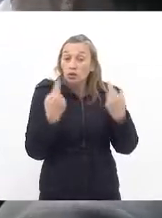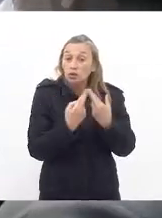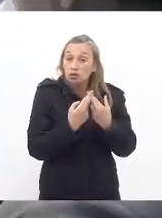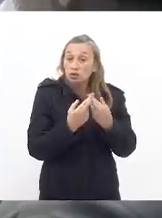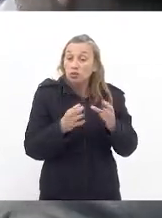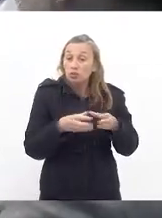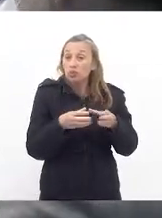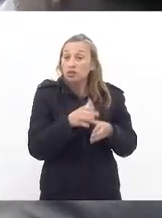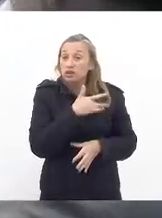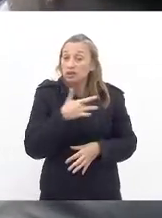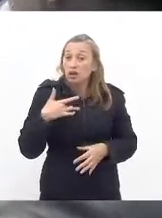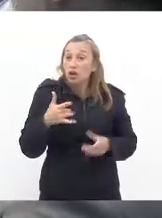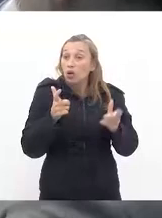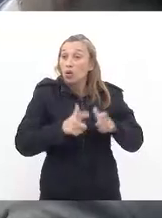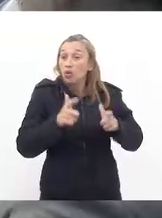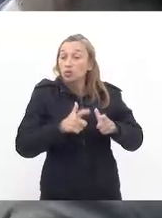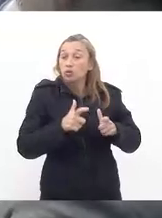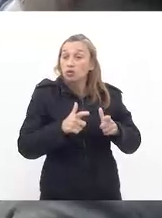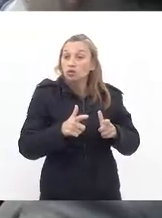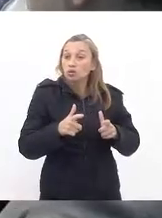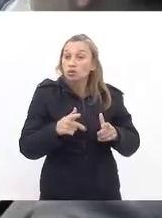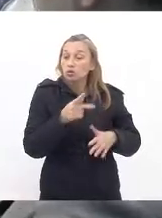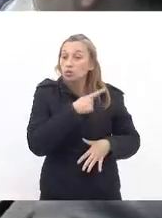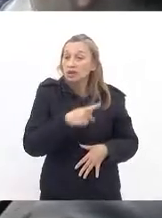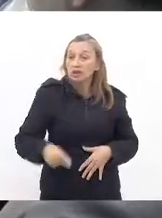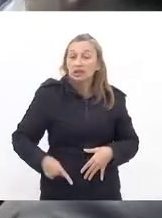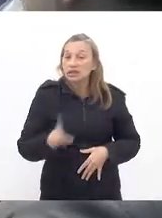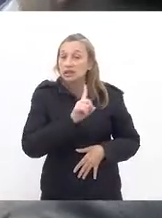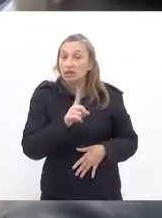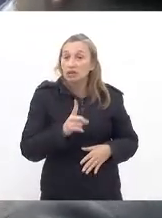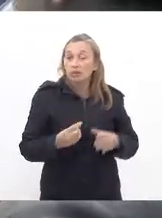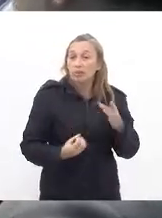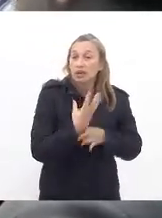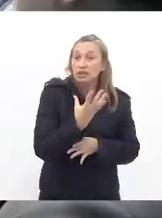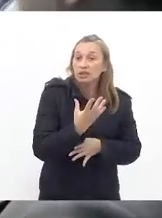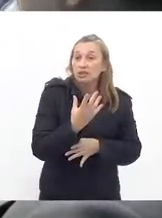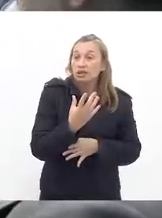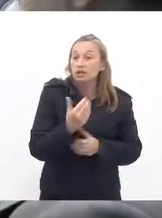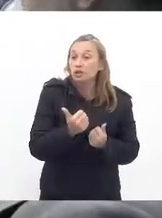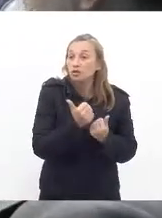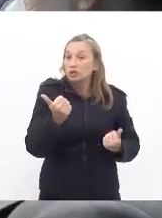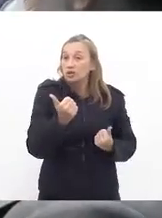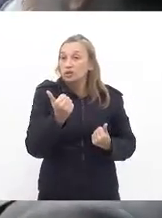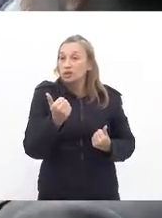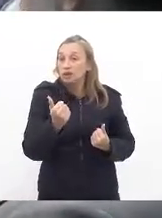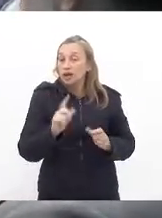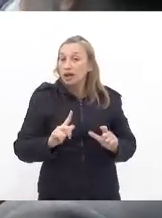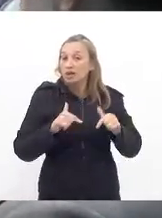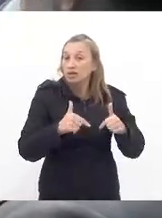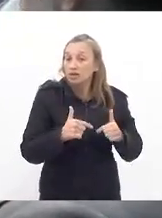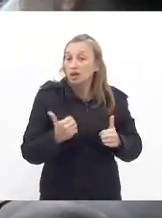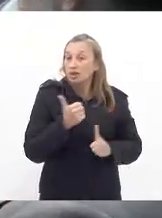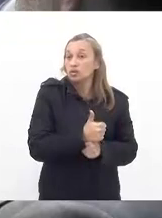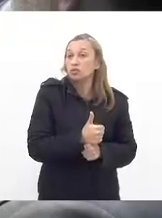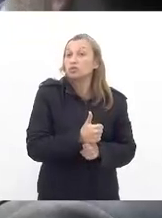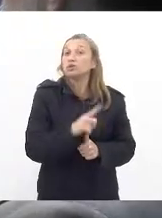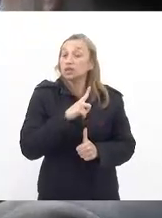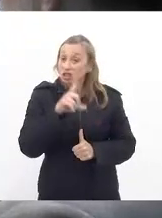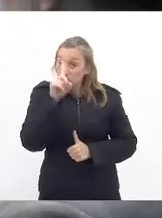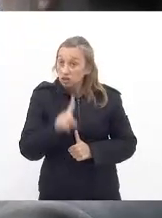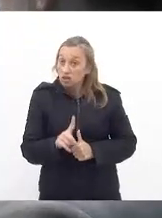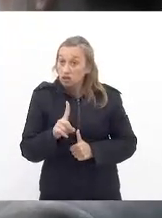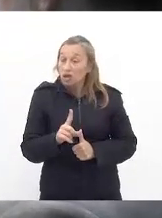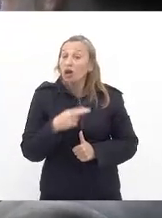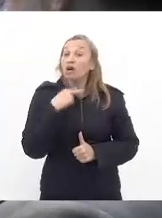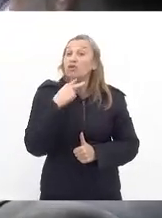da comissão de saúde onde o titular não apareceu e um suplente assumiu a titularidade Portanto ele tem direito